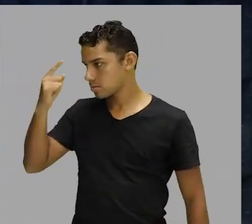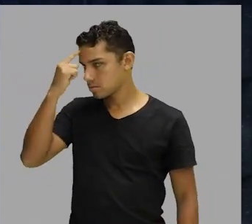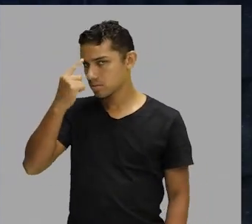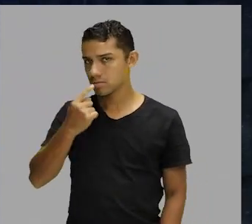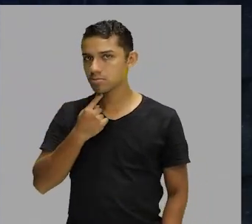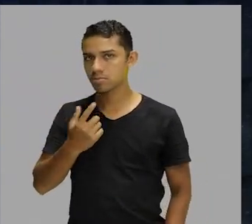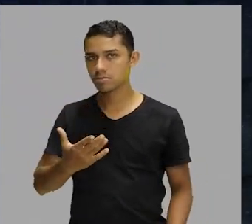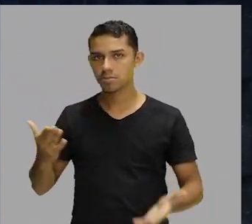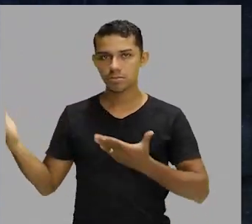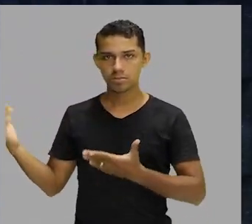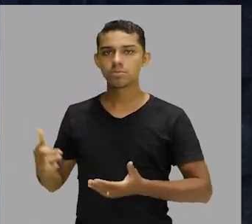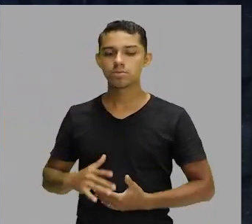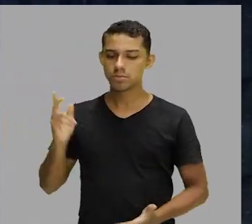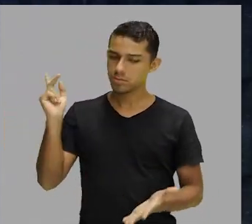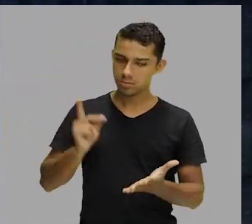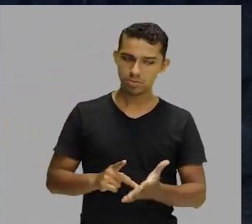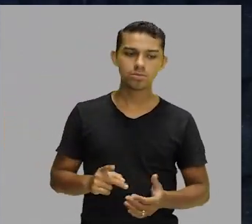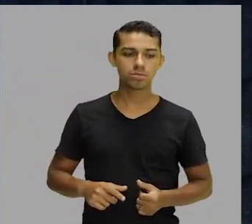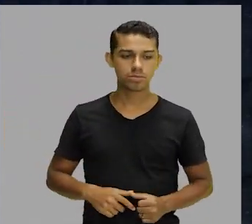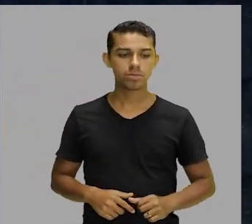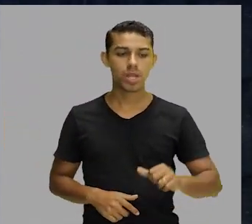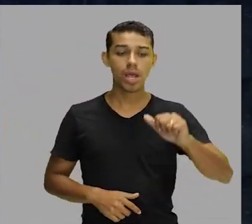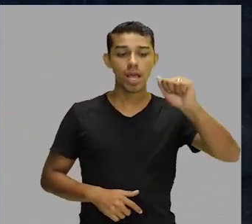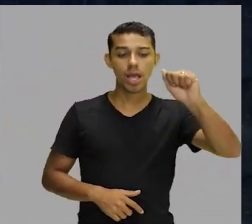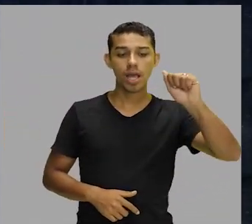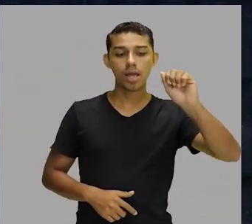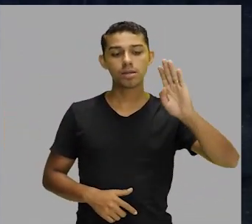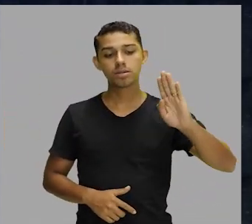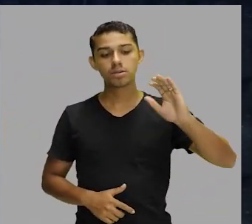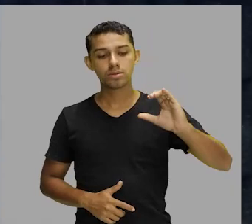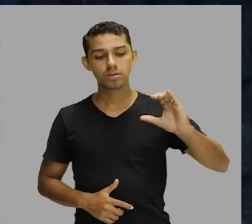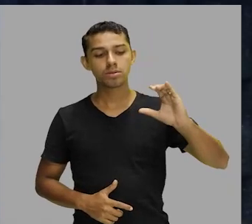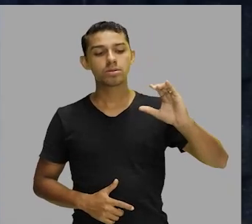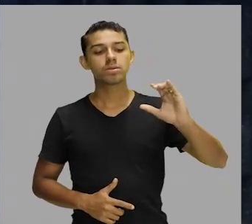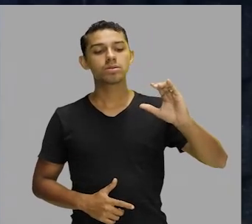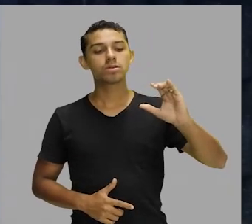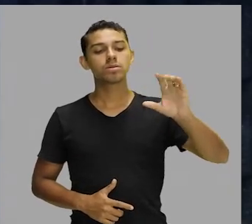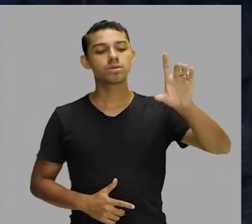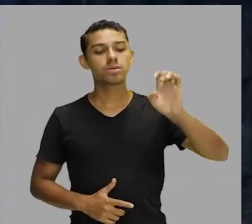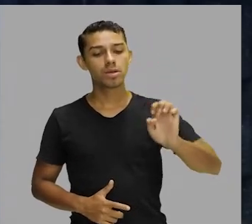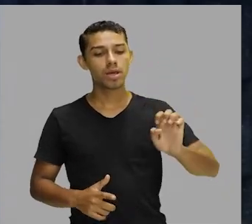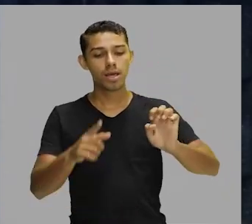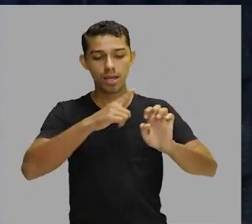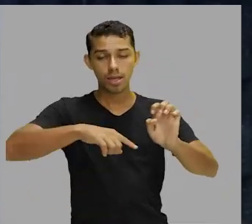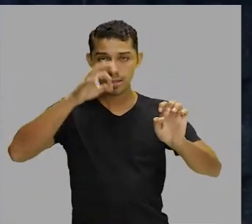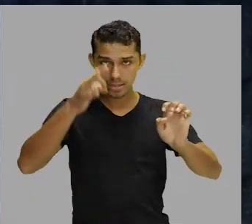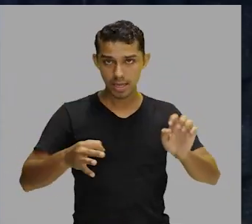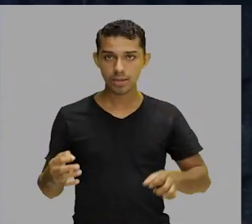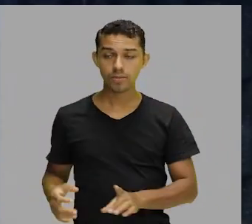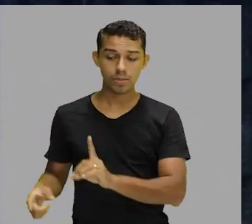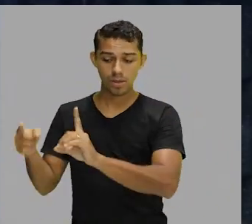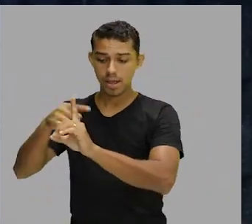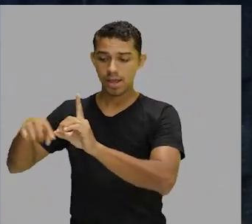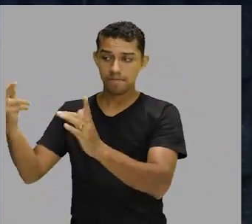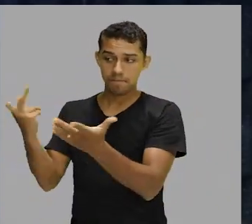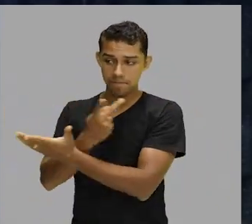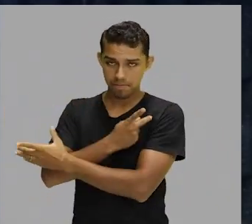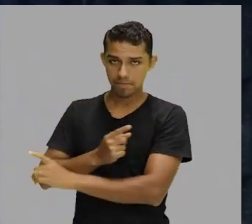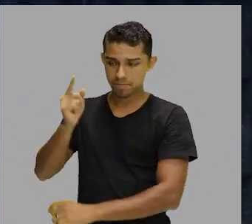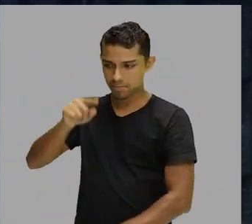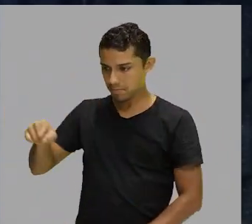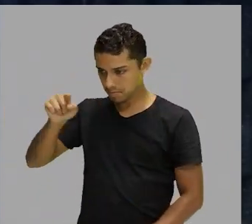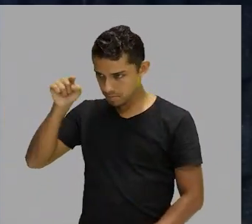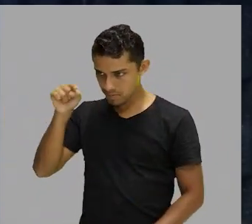nosso gráfico, ok? Então, a alternativa incorreta vai ser a letra D. Vamos para a próxima questão, tá?